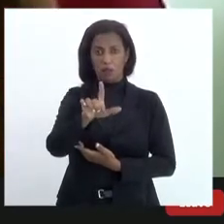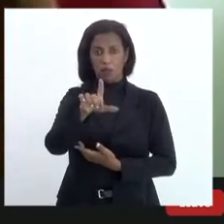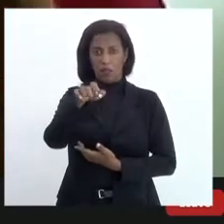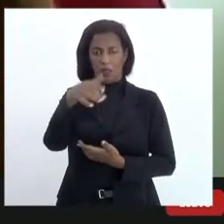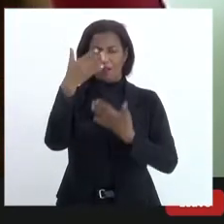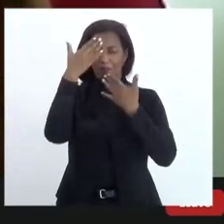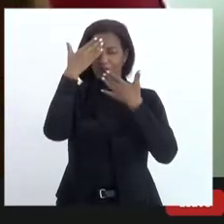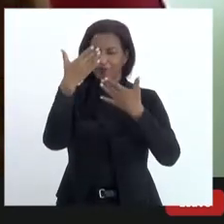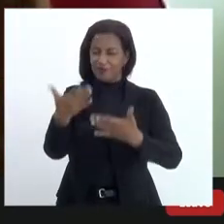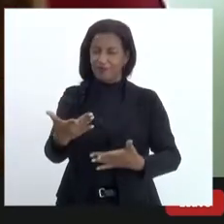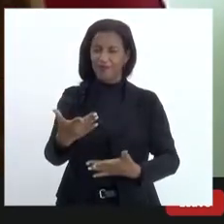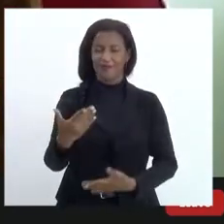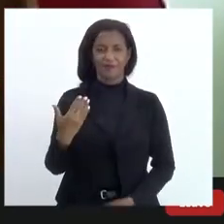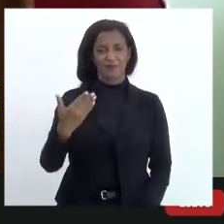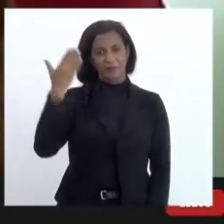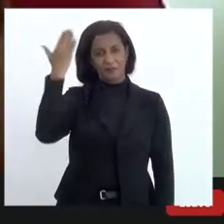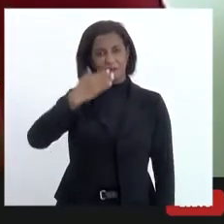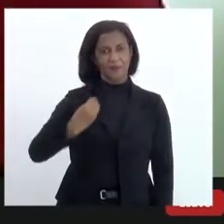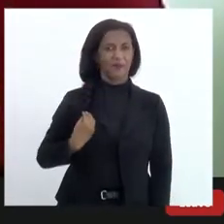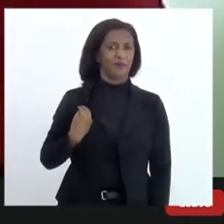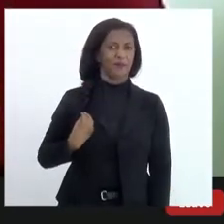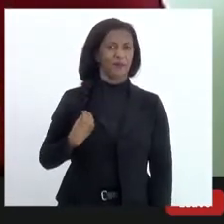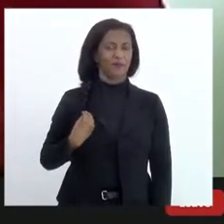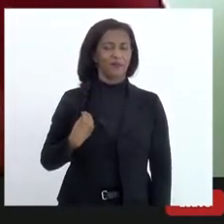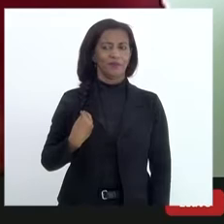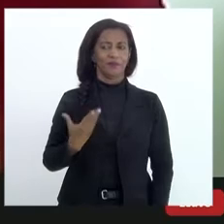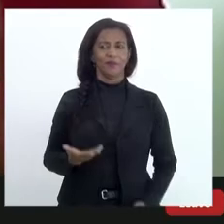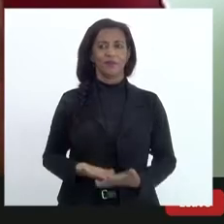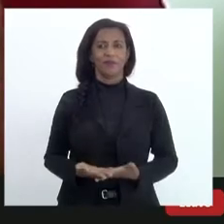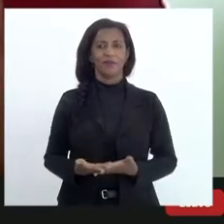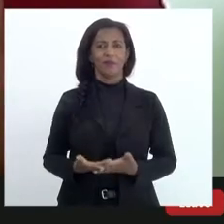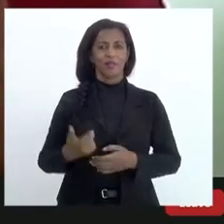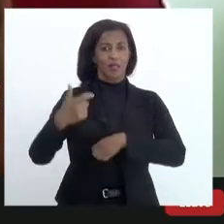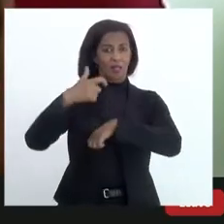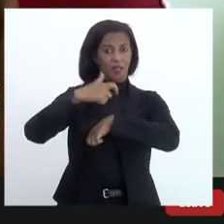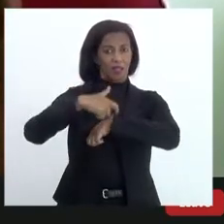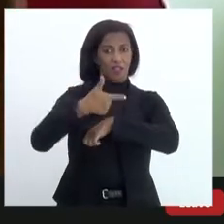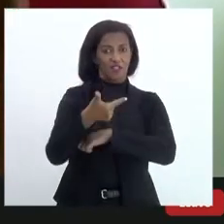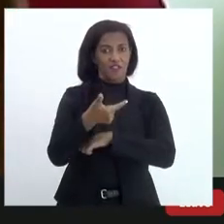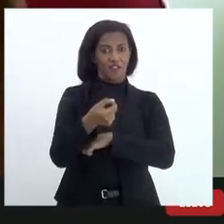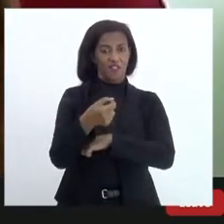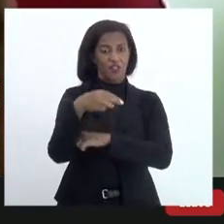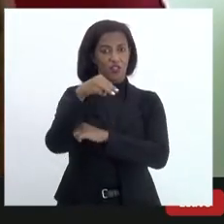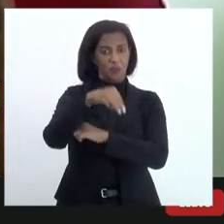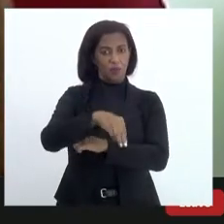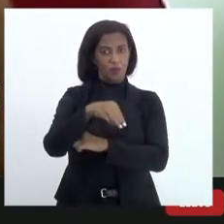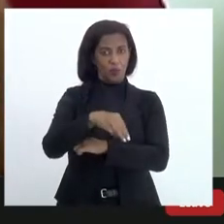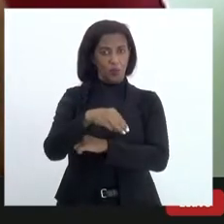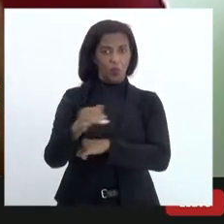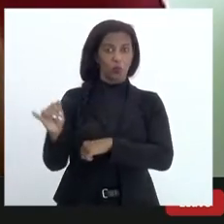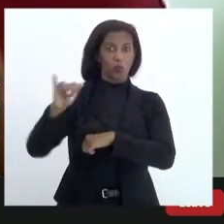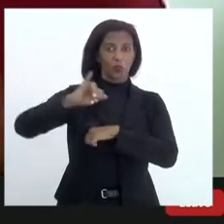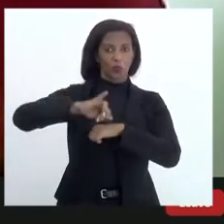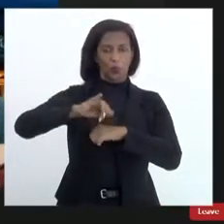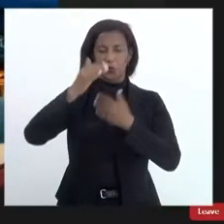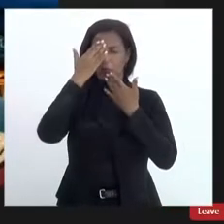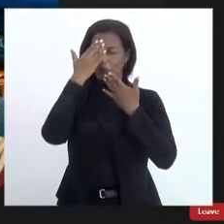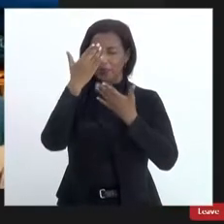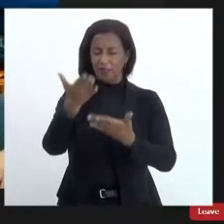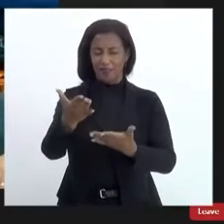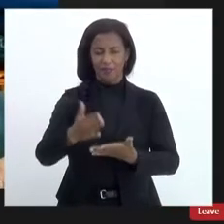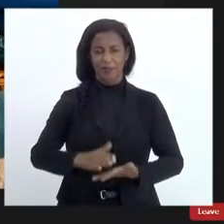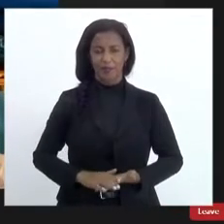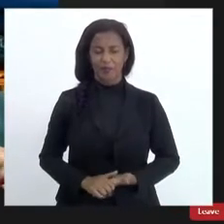agradecendo sua presença e designando o prazo de 20 minutos para sua exposição. Muito obrigada, doutora